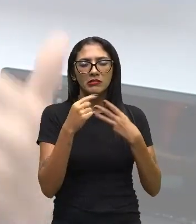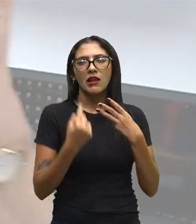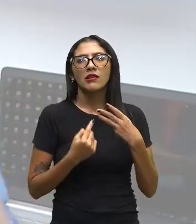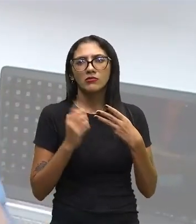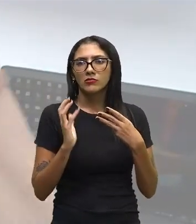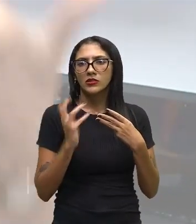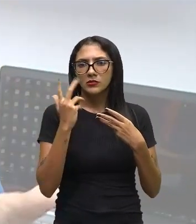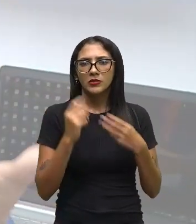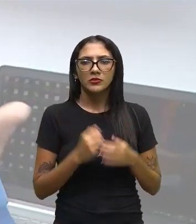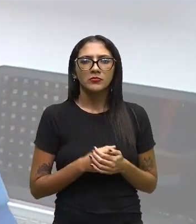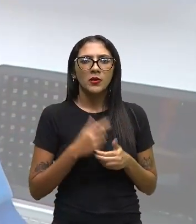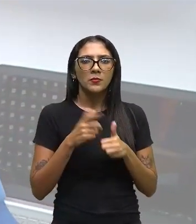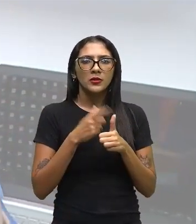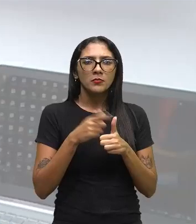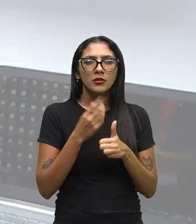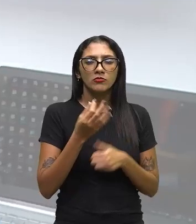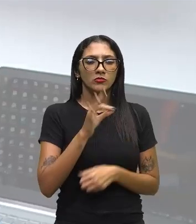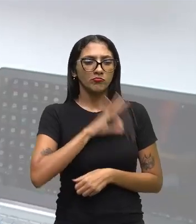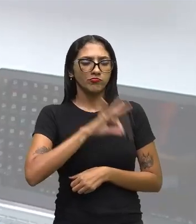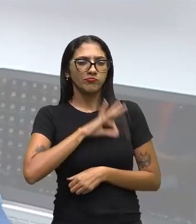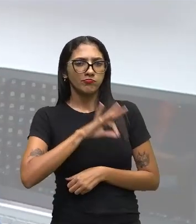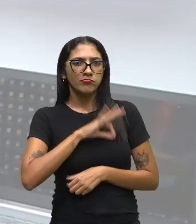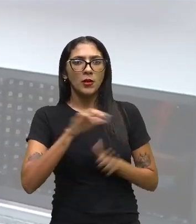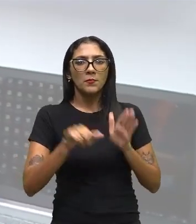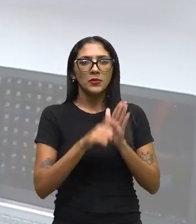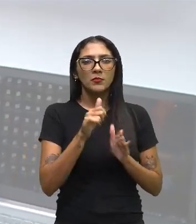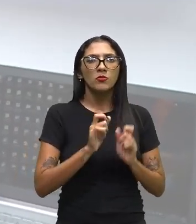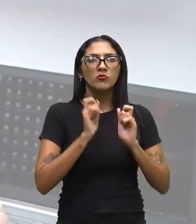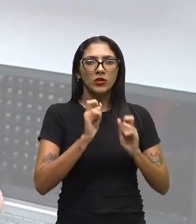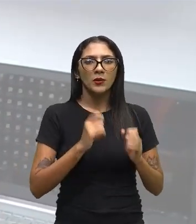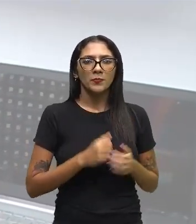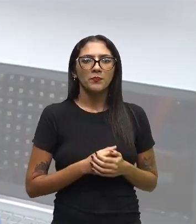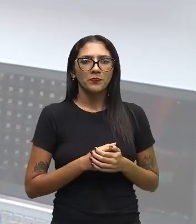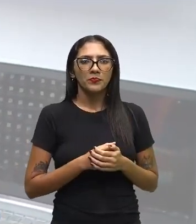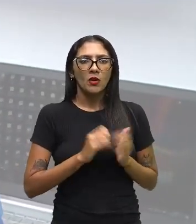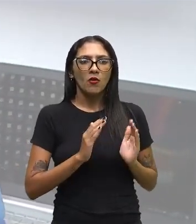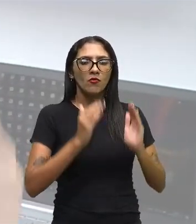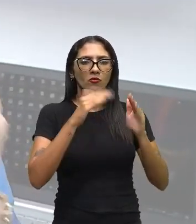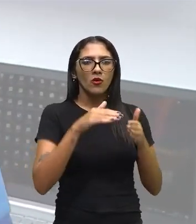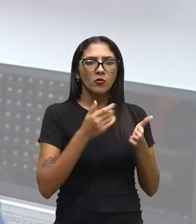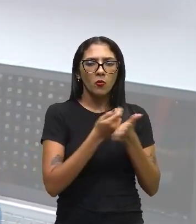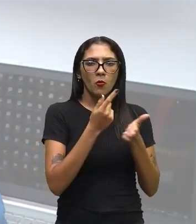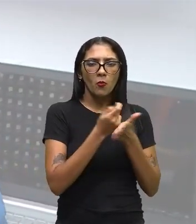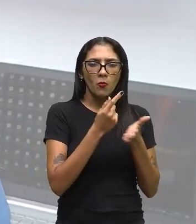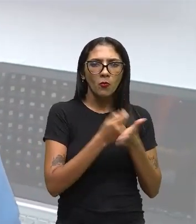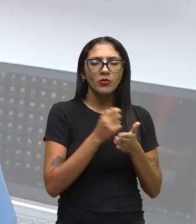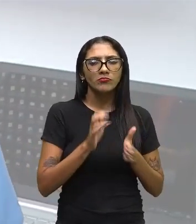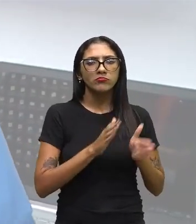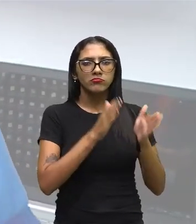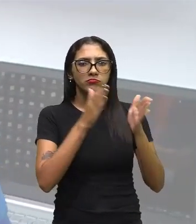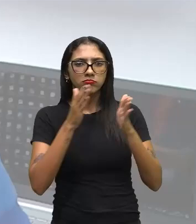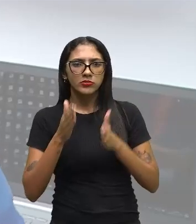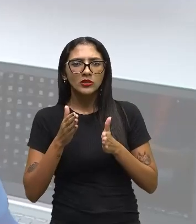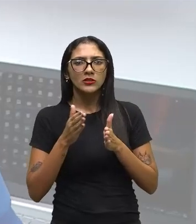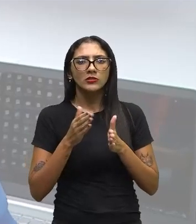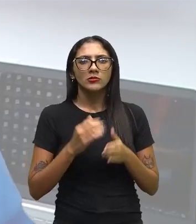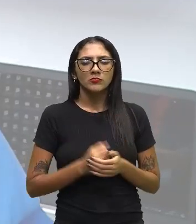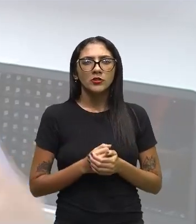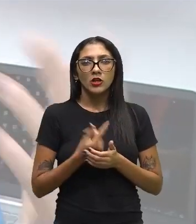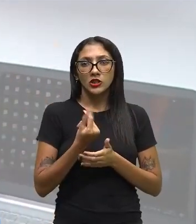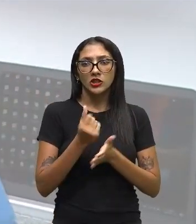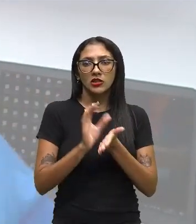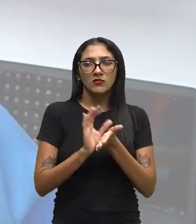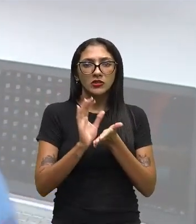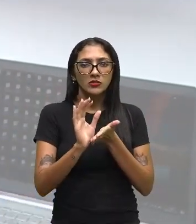situações. Quando eu recebo meu salário, a primeira coisa que eu faço é dividir para as contas, né? Depois eu divido com os meus